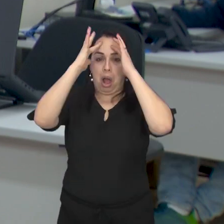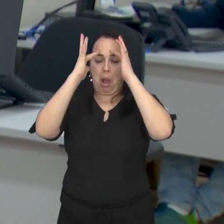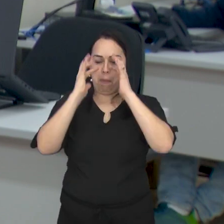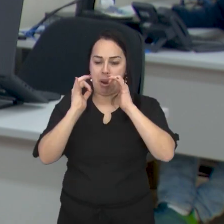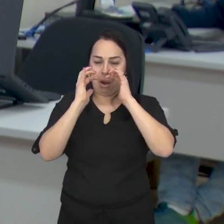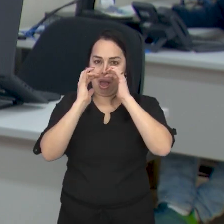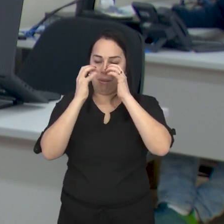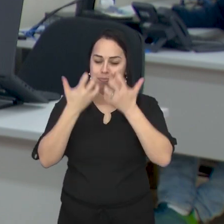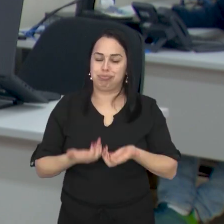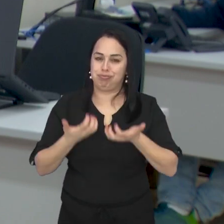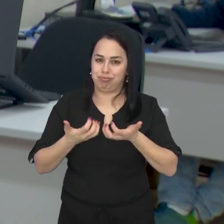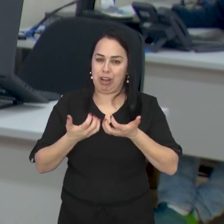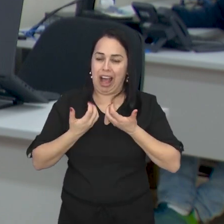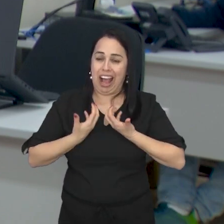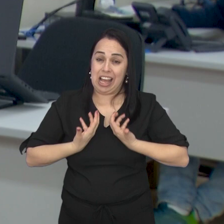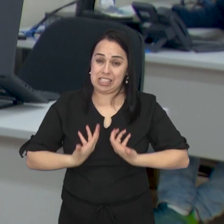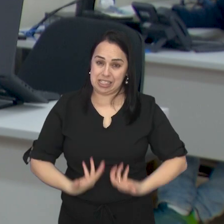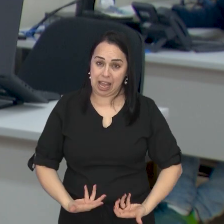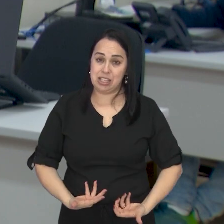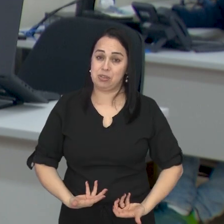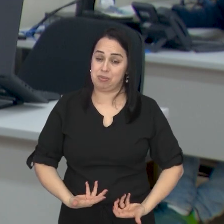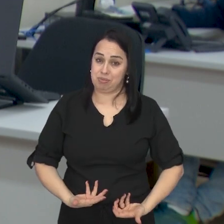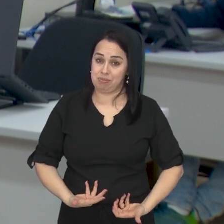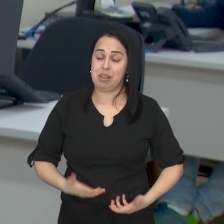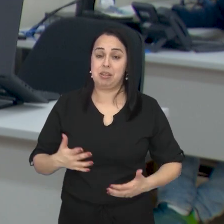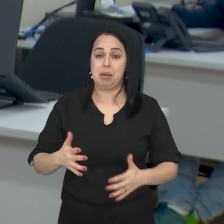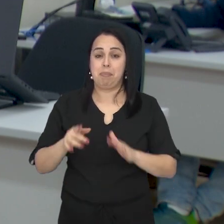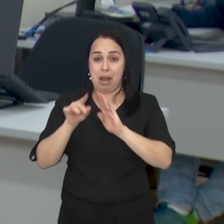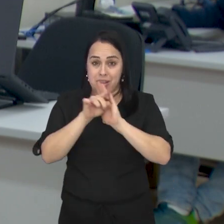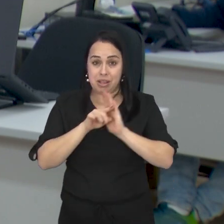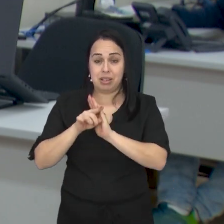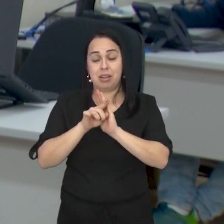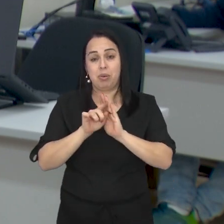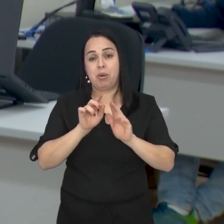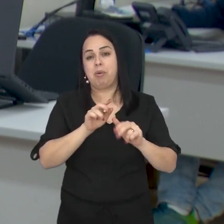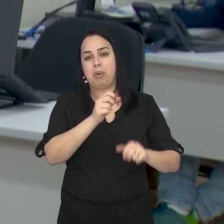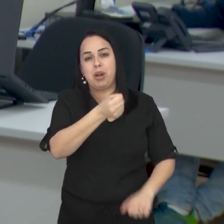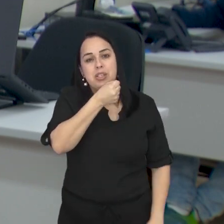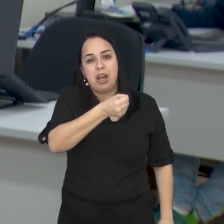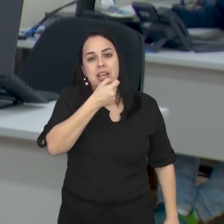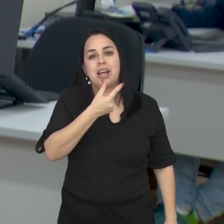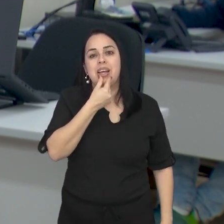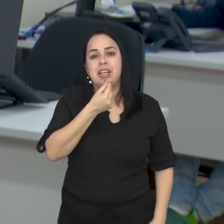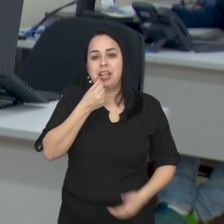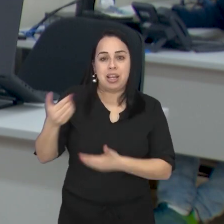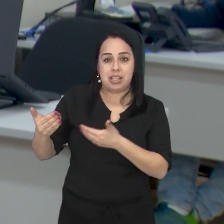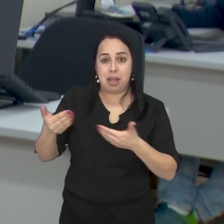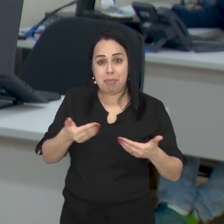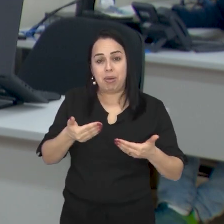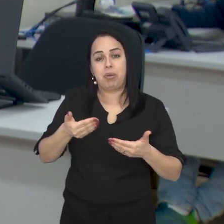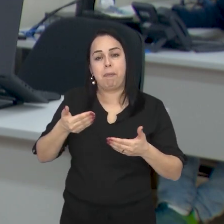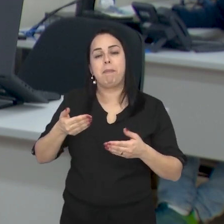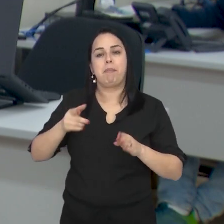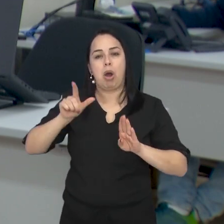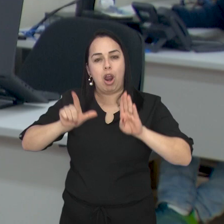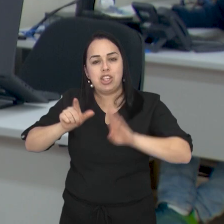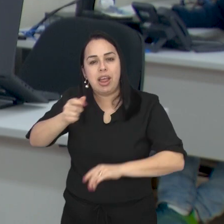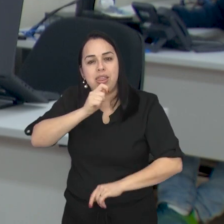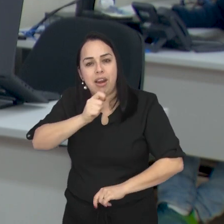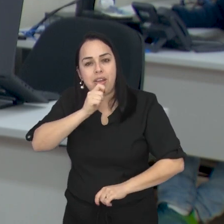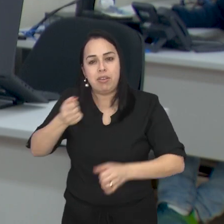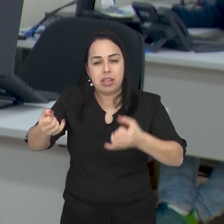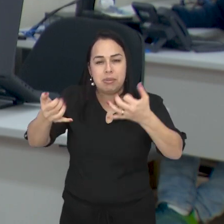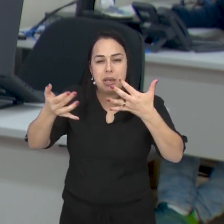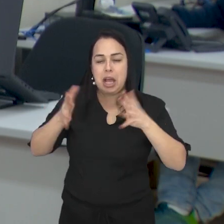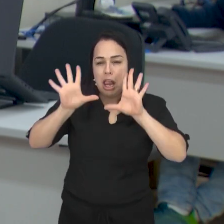que é um esgotamento físico e emocional. Para comentar sobre esses dados, o Samuel Strasser recebeu uma psicóloga no Boletim